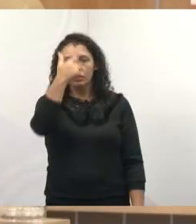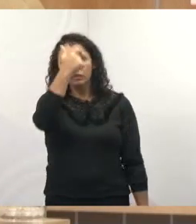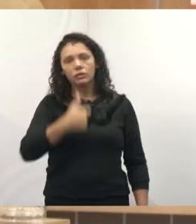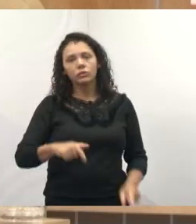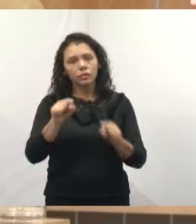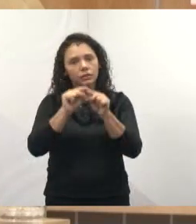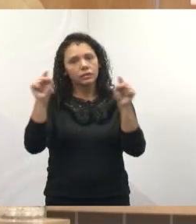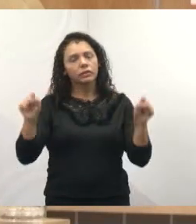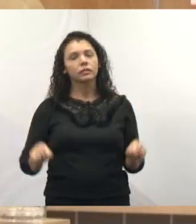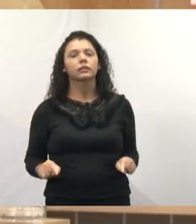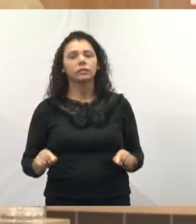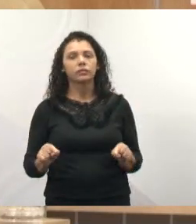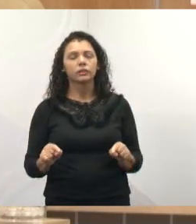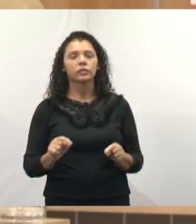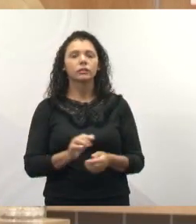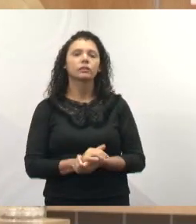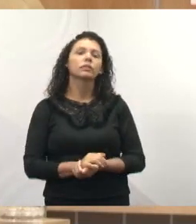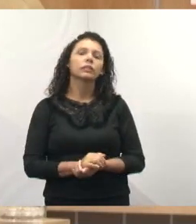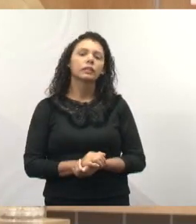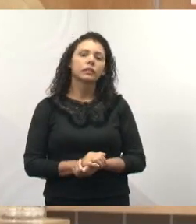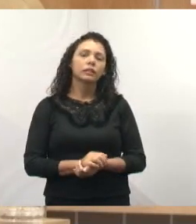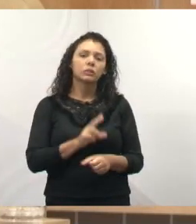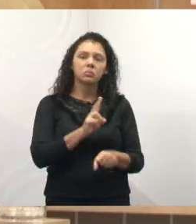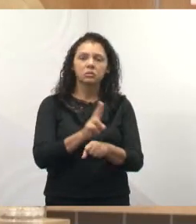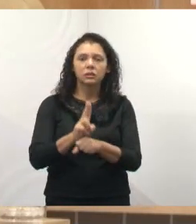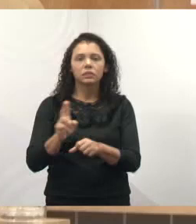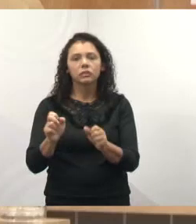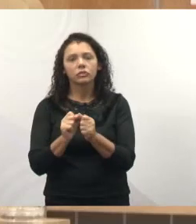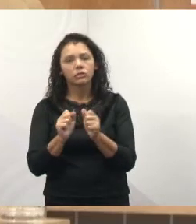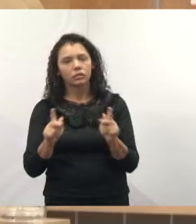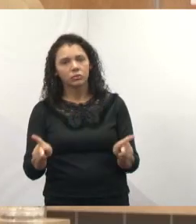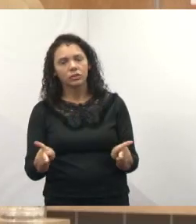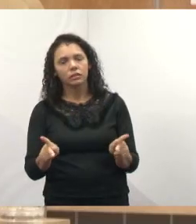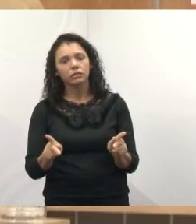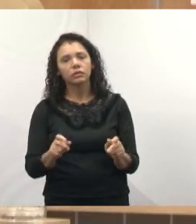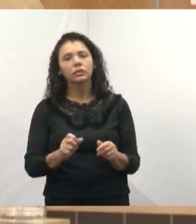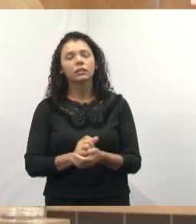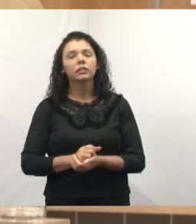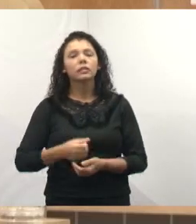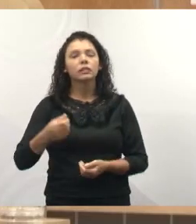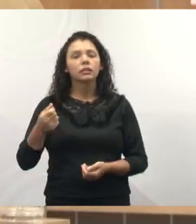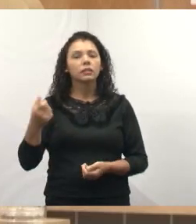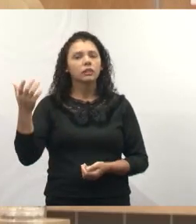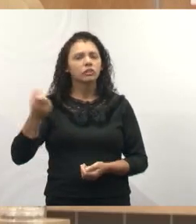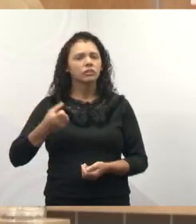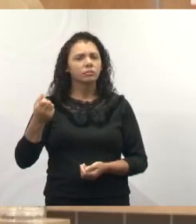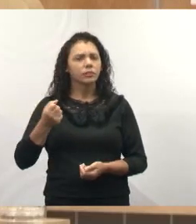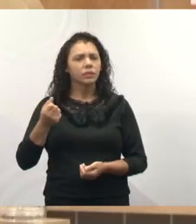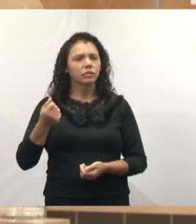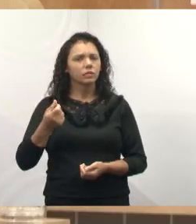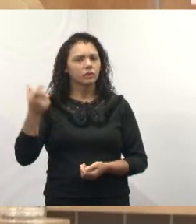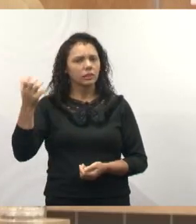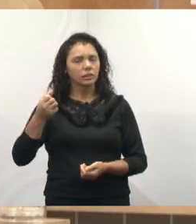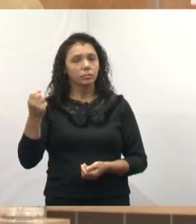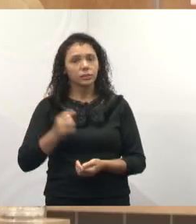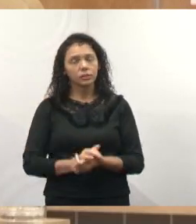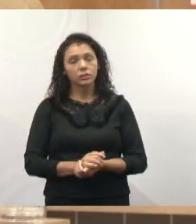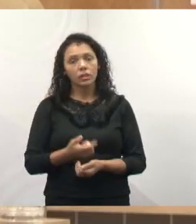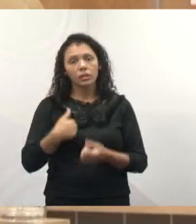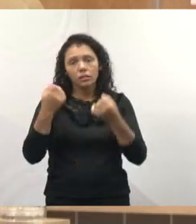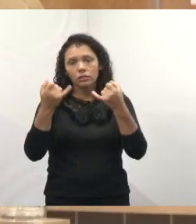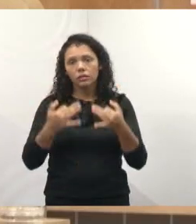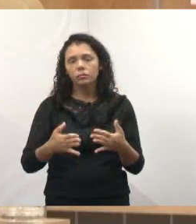do município, como analista de benefícios, cuidando de aposentadorias e pensões. E eu falo isso com muita